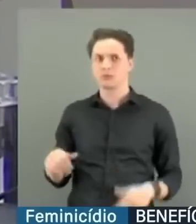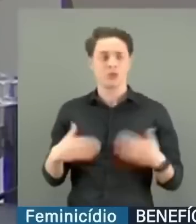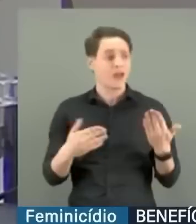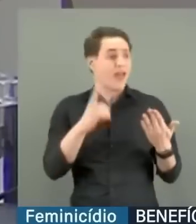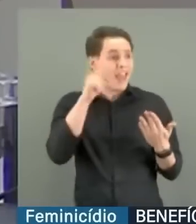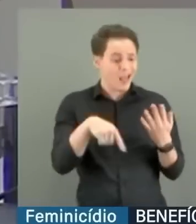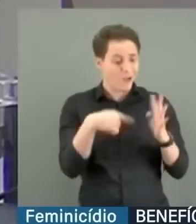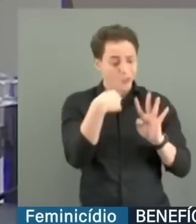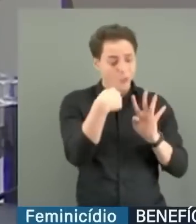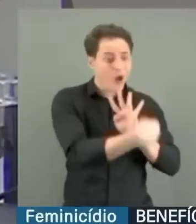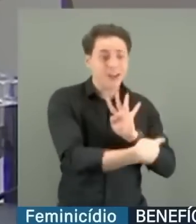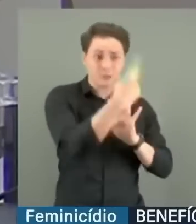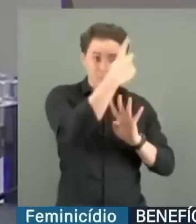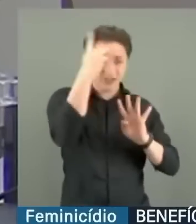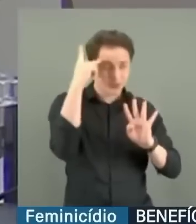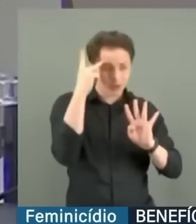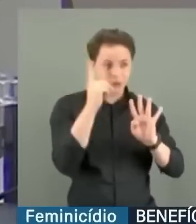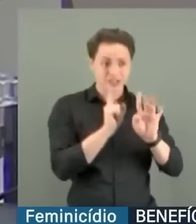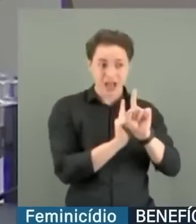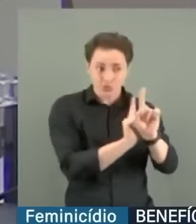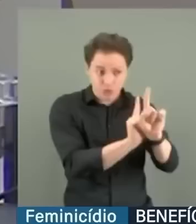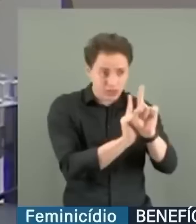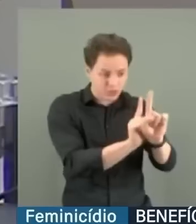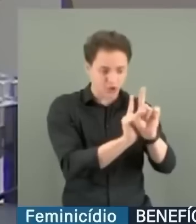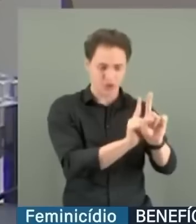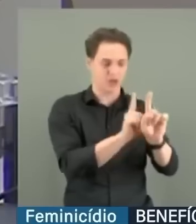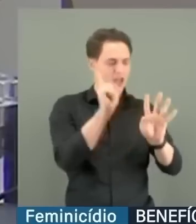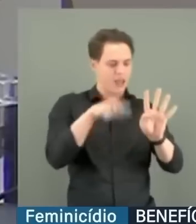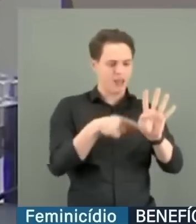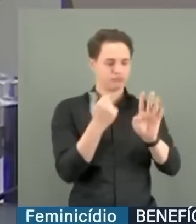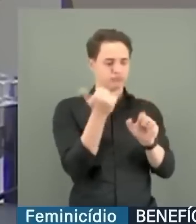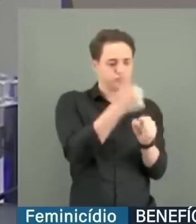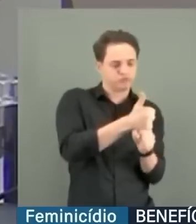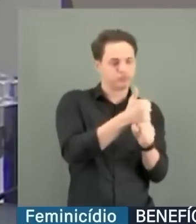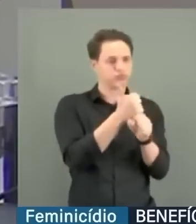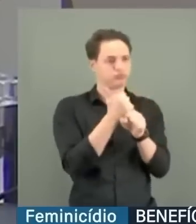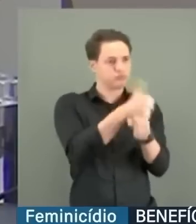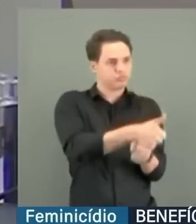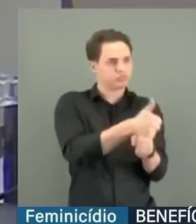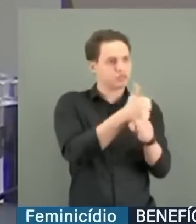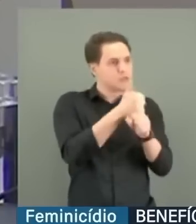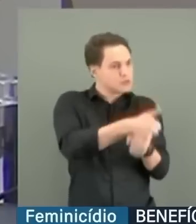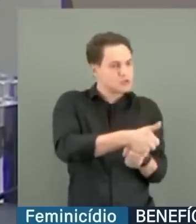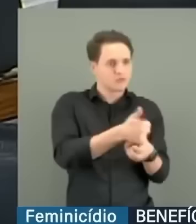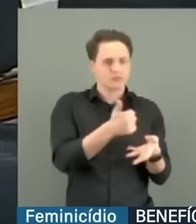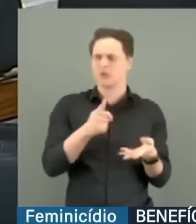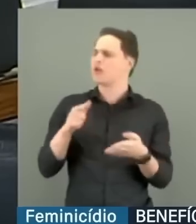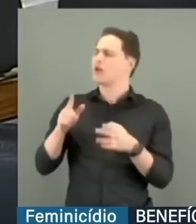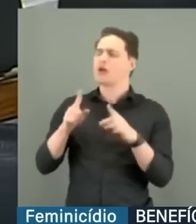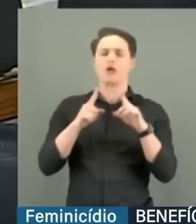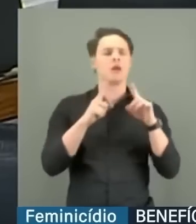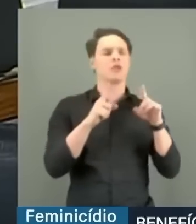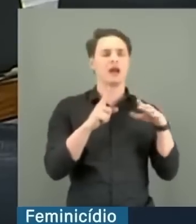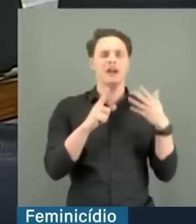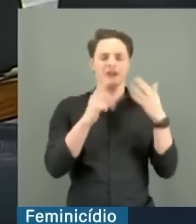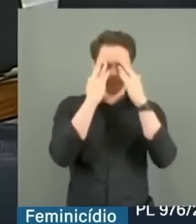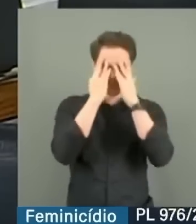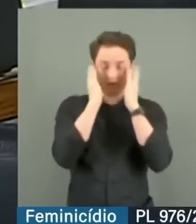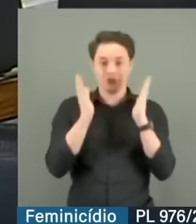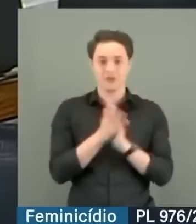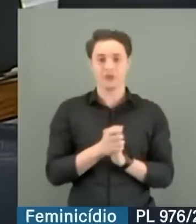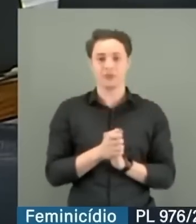quatro ajudantes de ordem. Eles trocam, vai um no nas dia. Reuniões do presidente da República, comandantes militares, ajudantes de